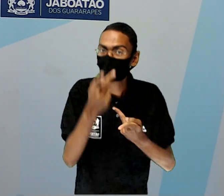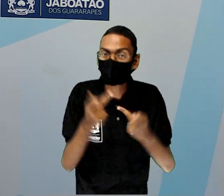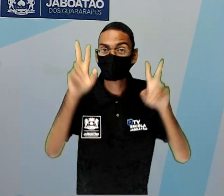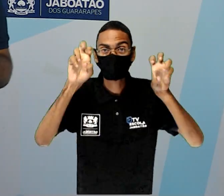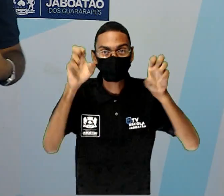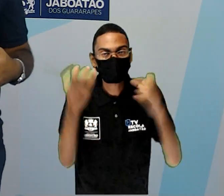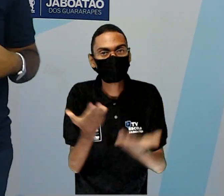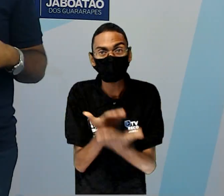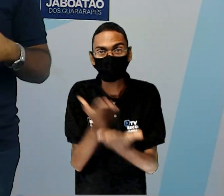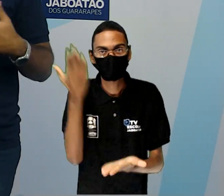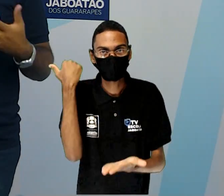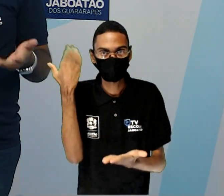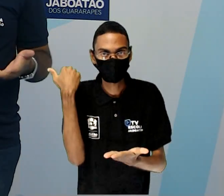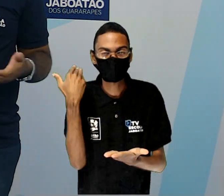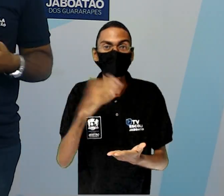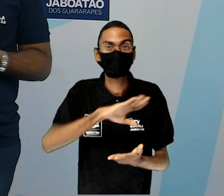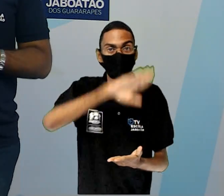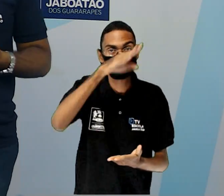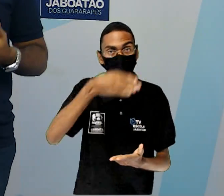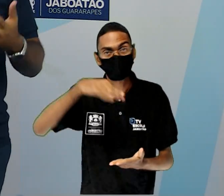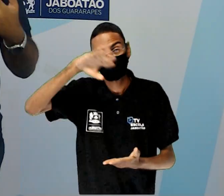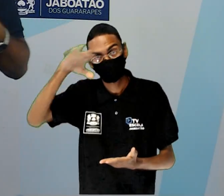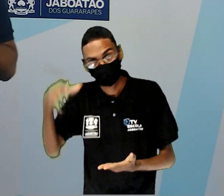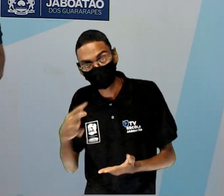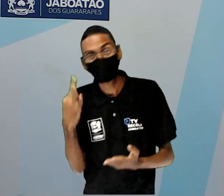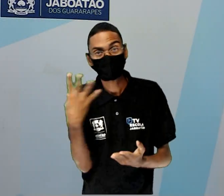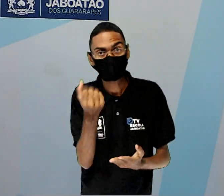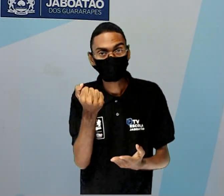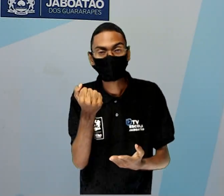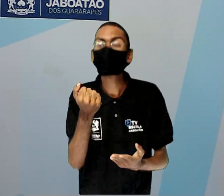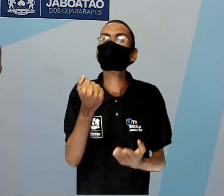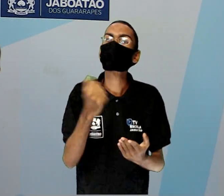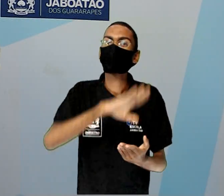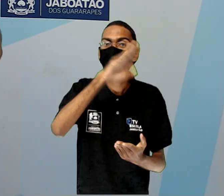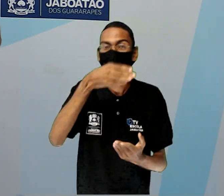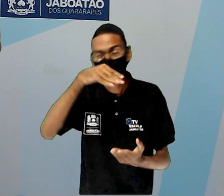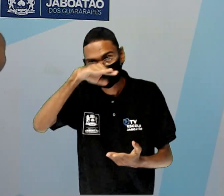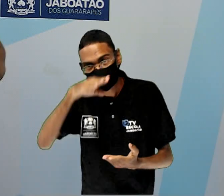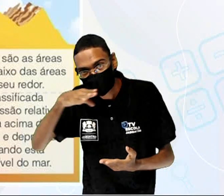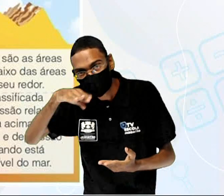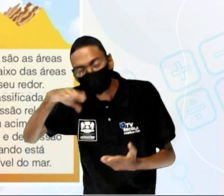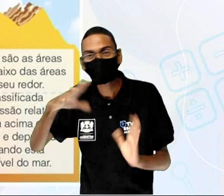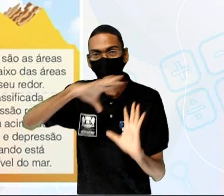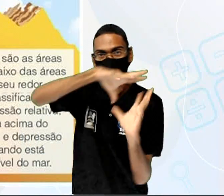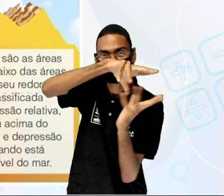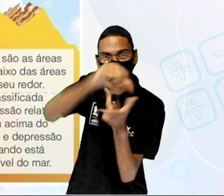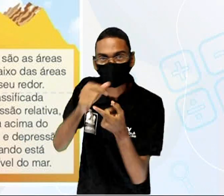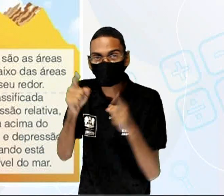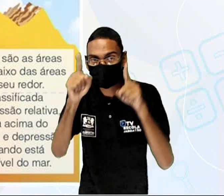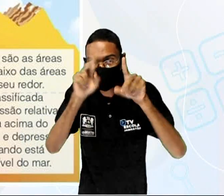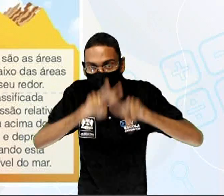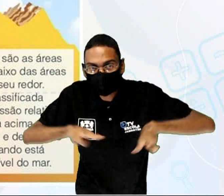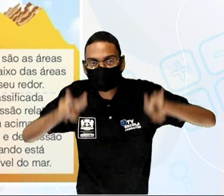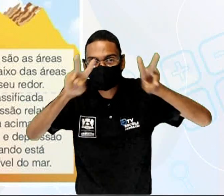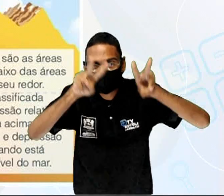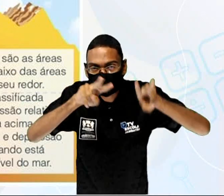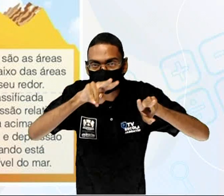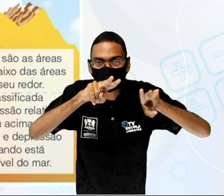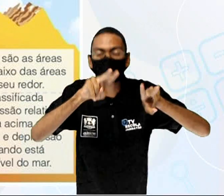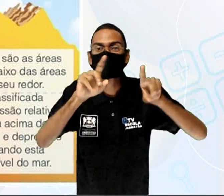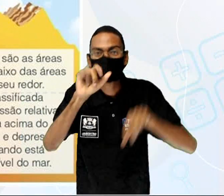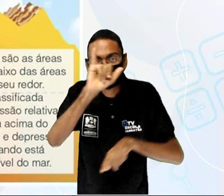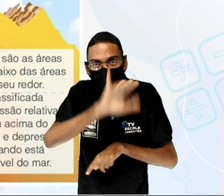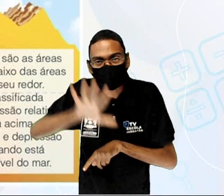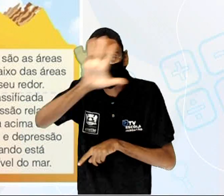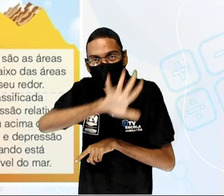o relevo do mundo. E aí a gente vê a definição, veja aí na tela, a definição das formas